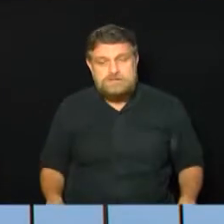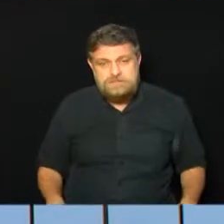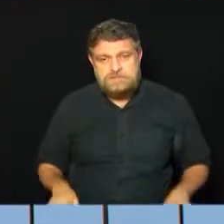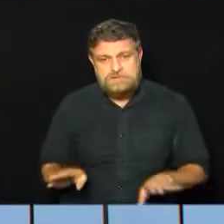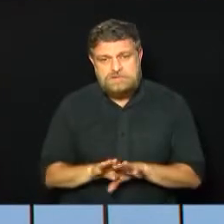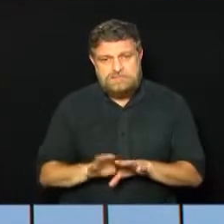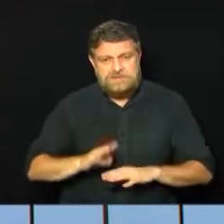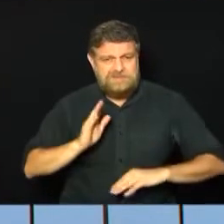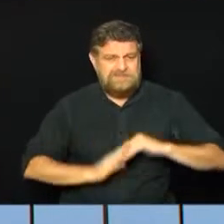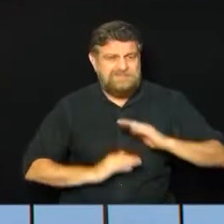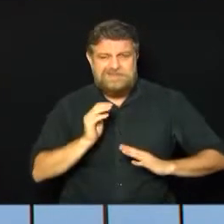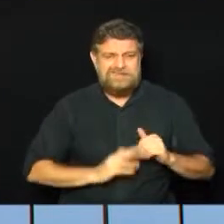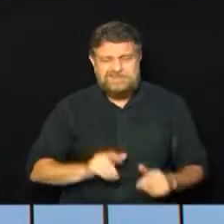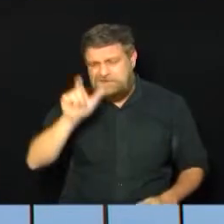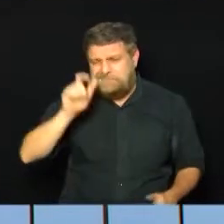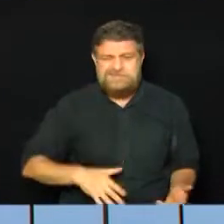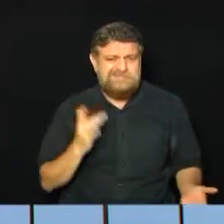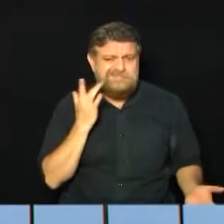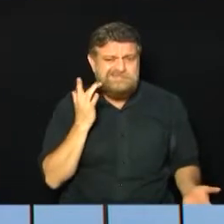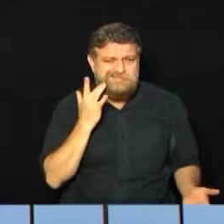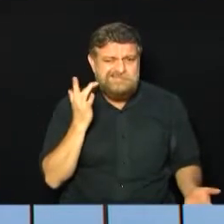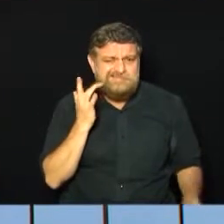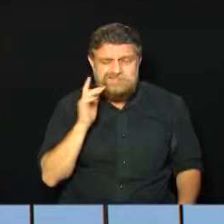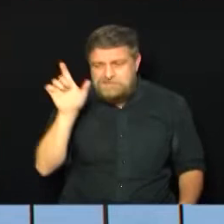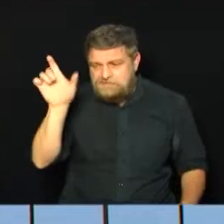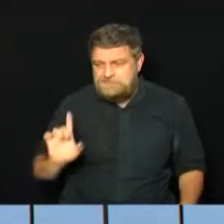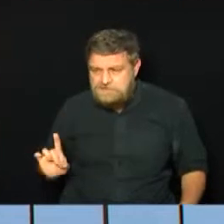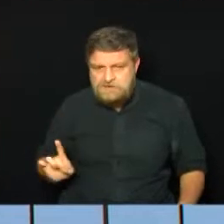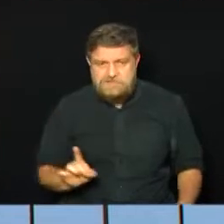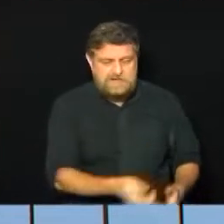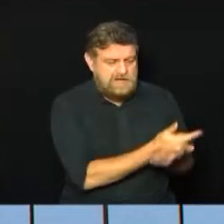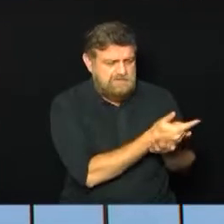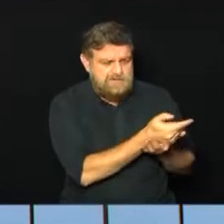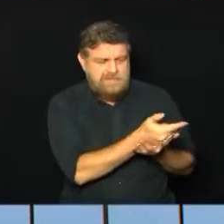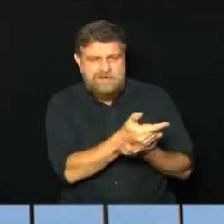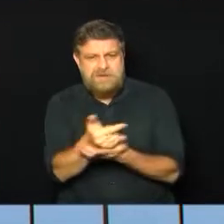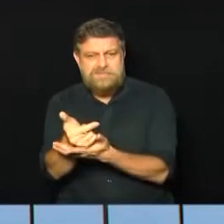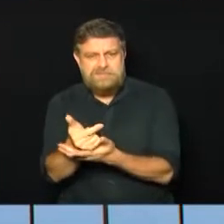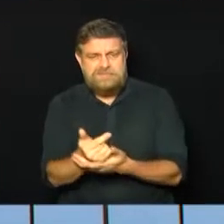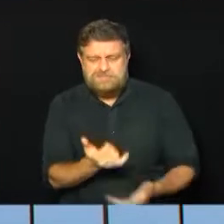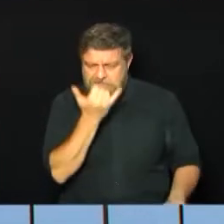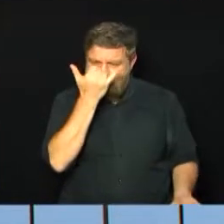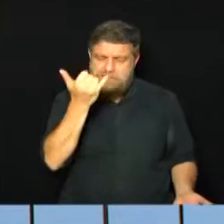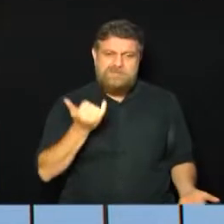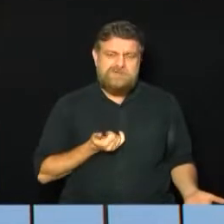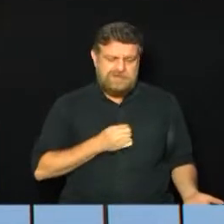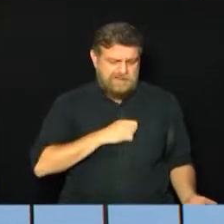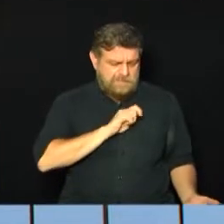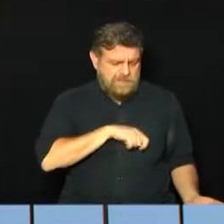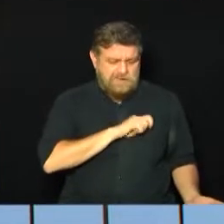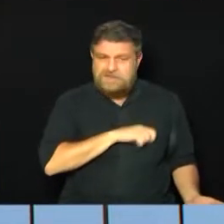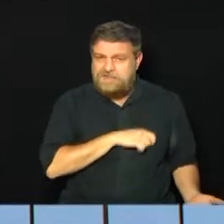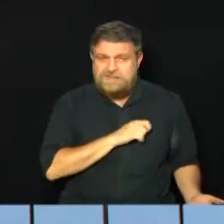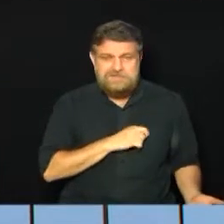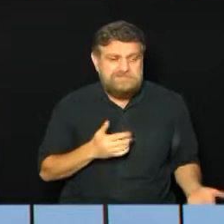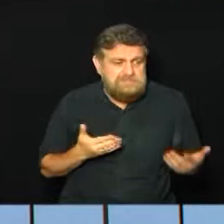simplesmente um ato impensado, inusitado de uma pessoa que vai lá e quer cometer uma barbaridade sem motivo aparente algum, sem